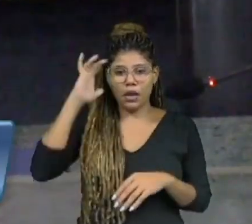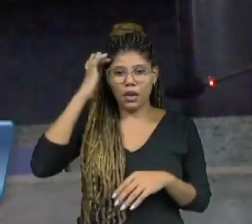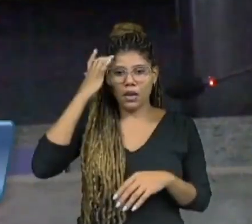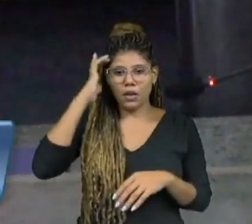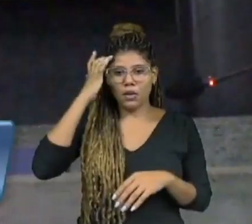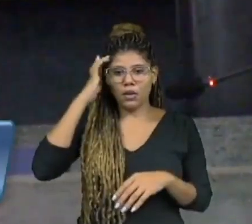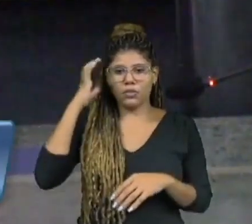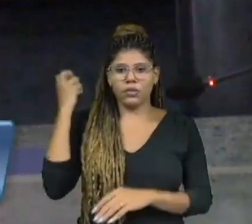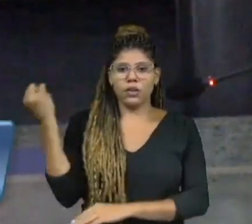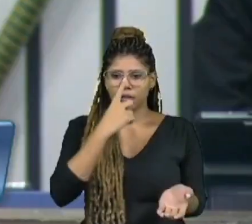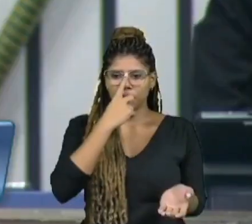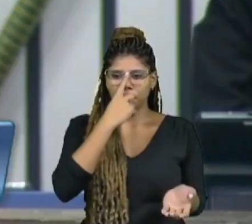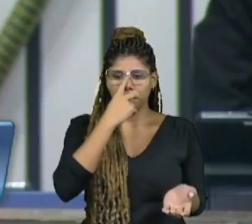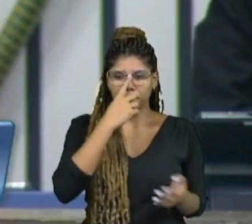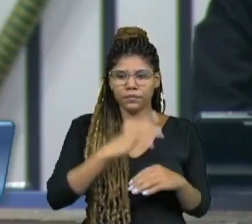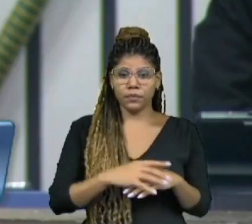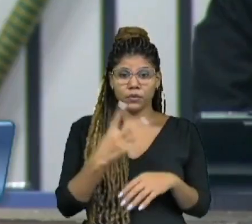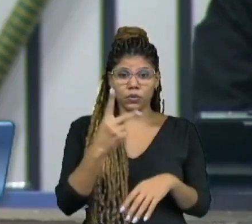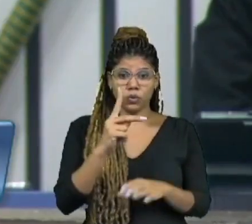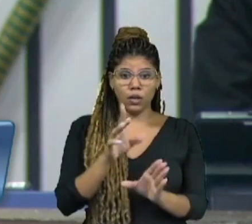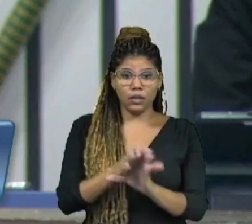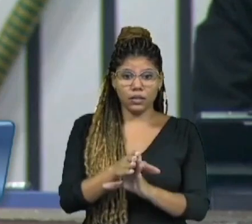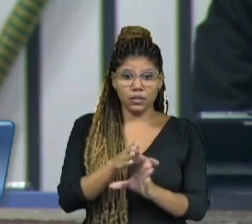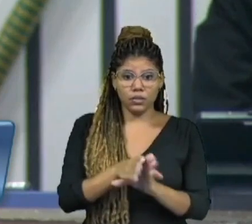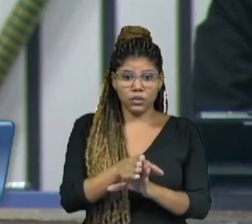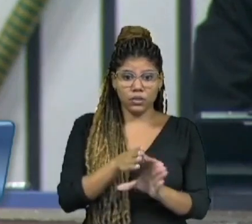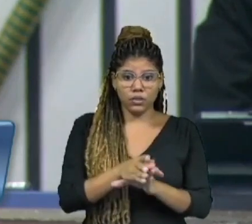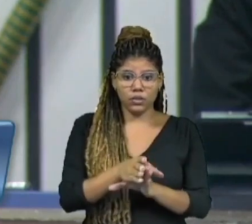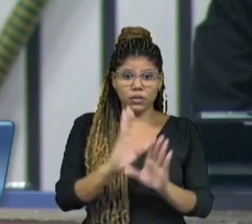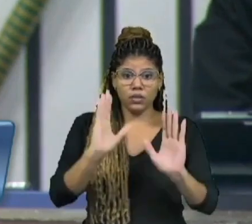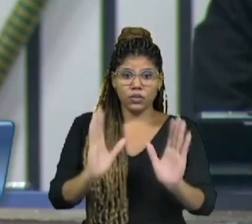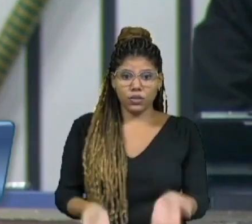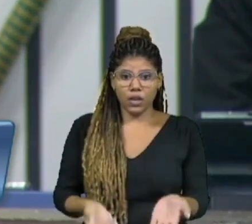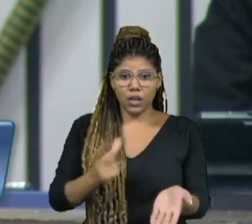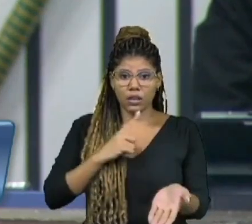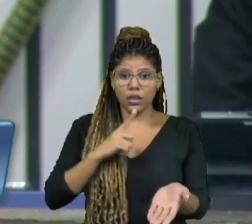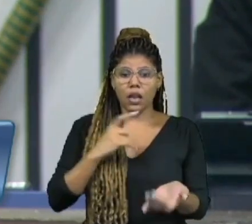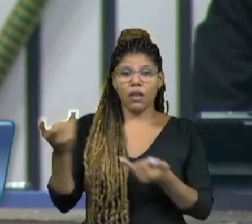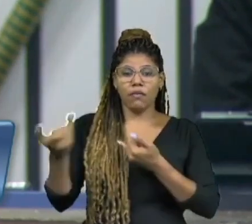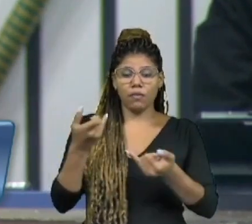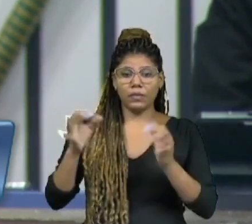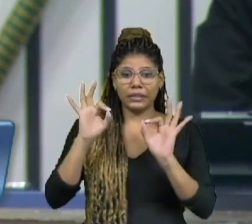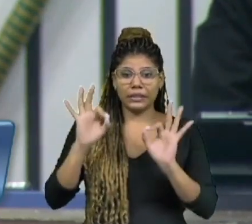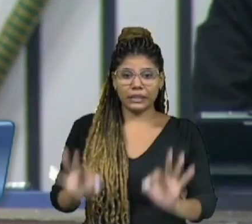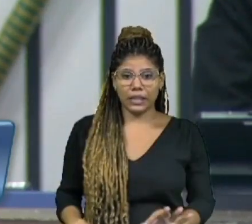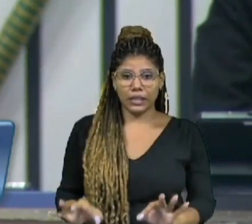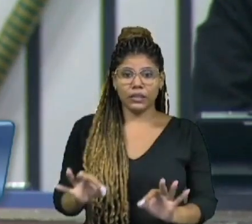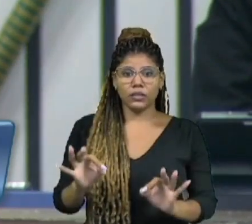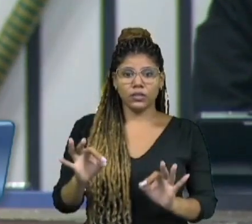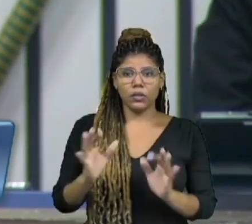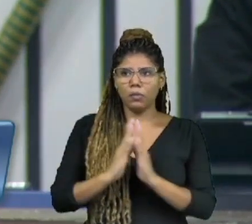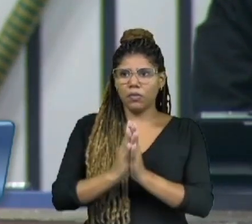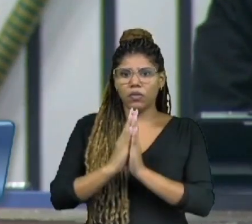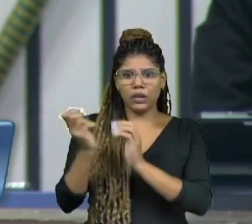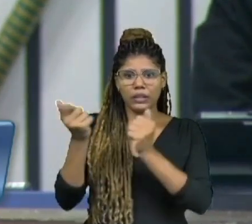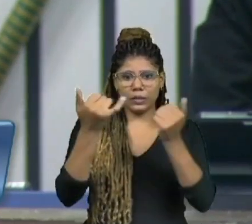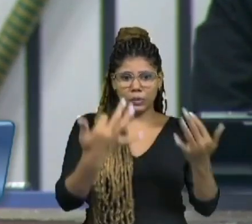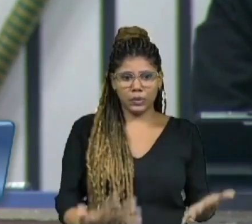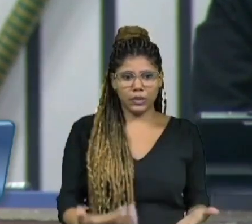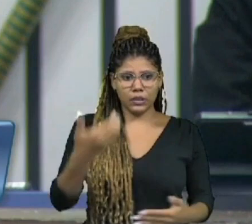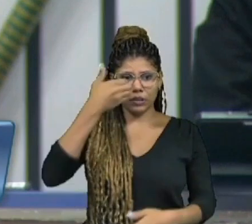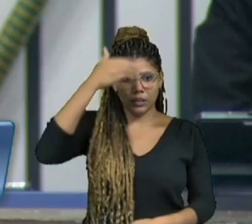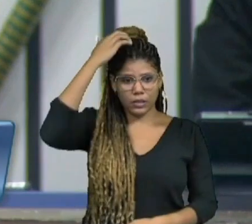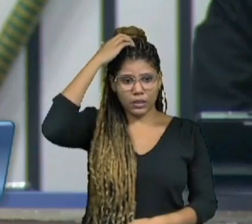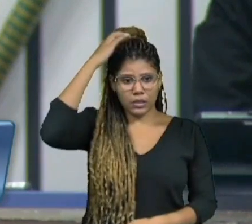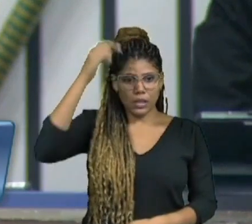isso gravíssimo. A sua assessoria, acho que a sua assessoria já está com a informação correta aí. Eu peço que explique aí a doutora Silvana para que ela